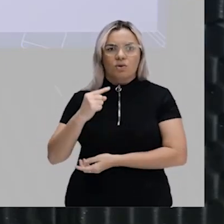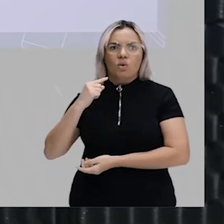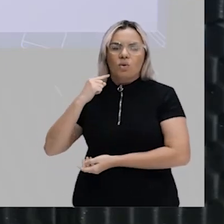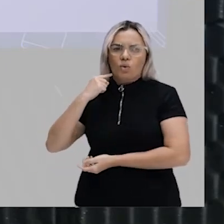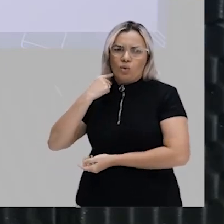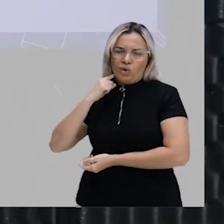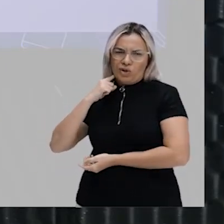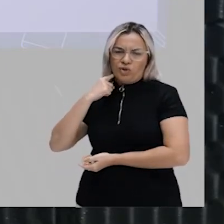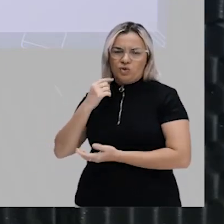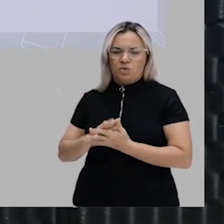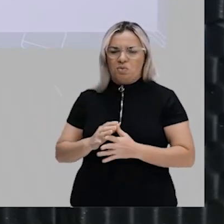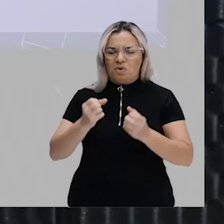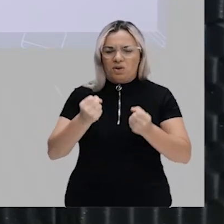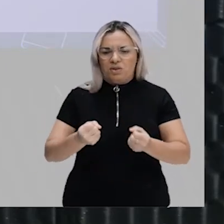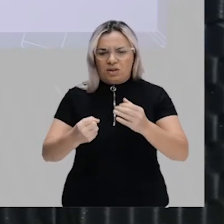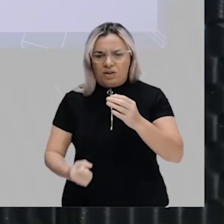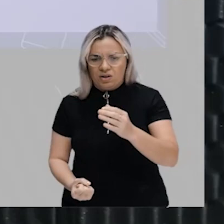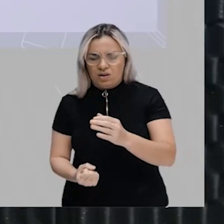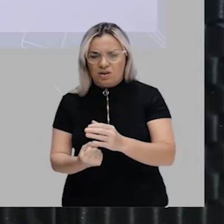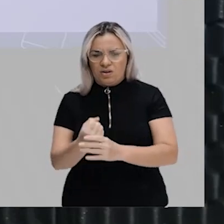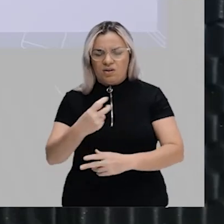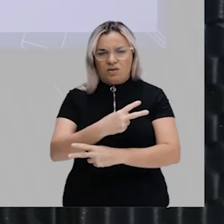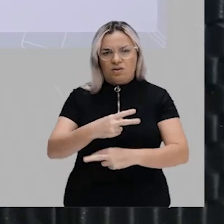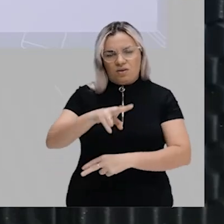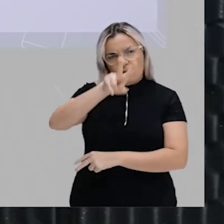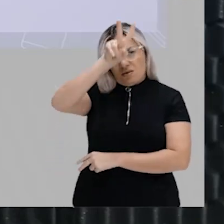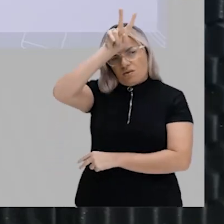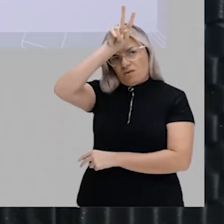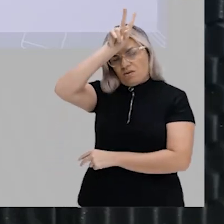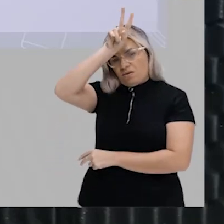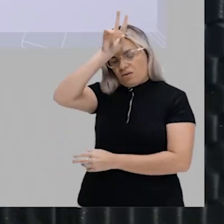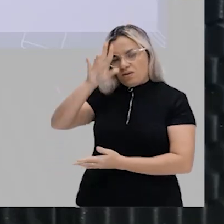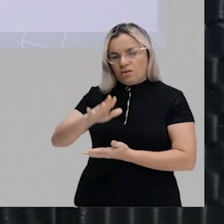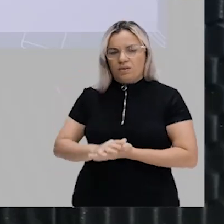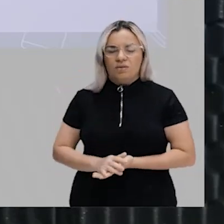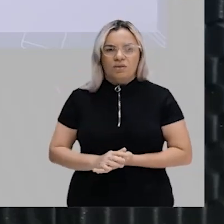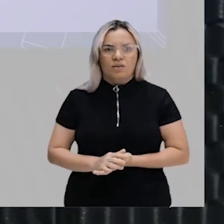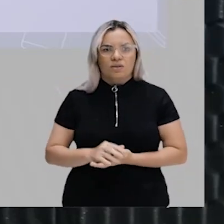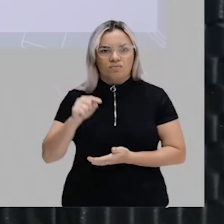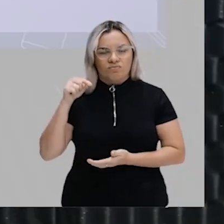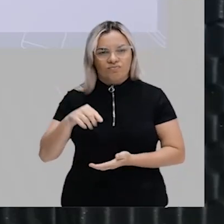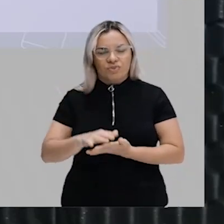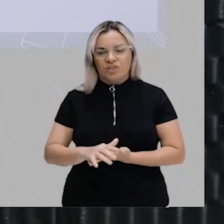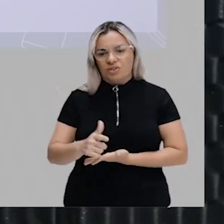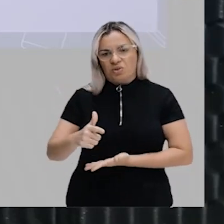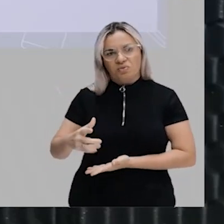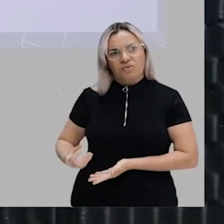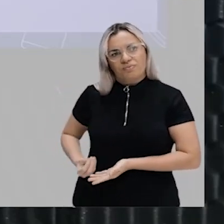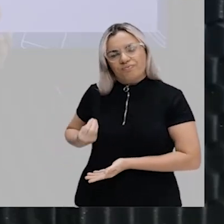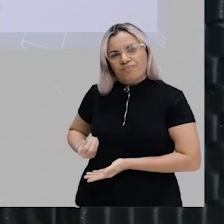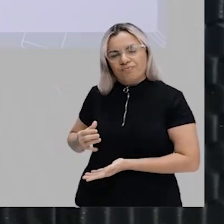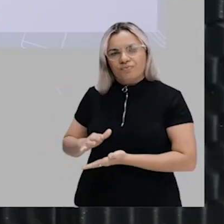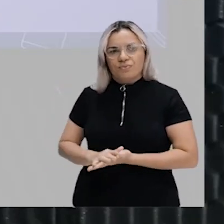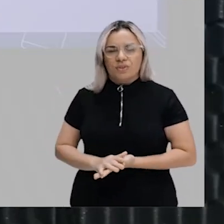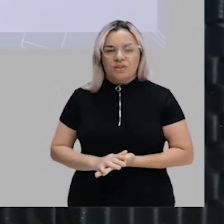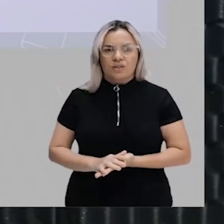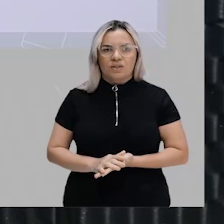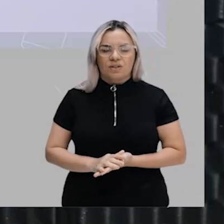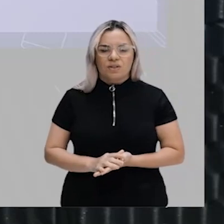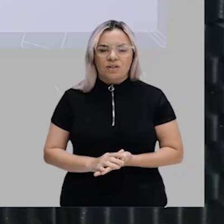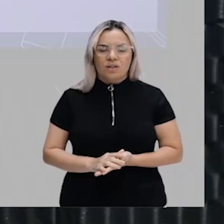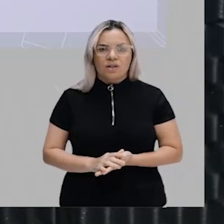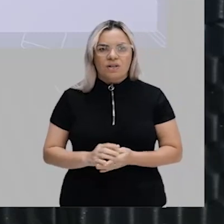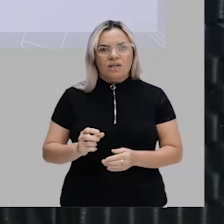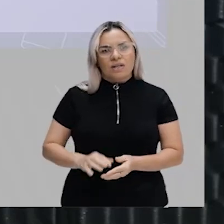os insetos que poderiam nascer daquele lixo seriam originadas ali e não teriam sido